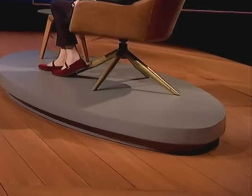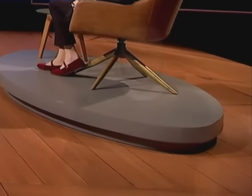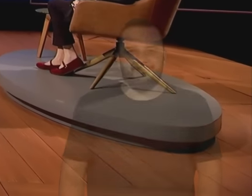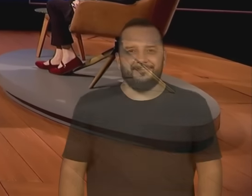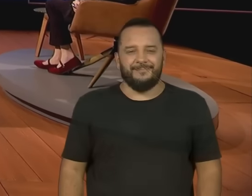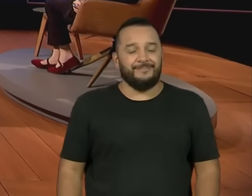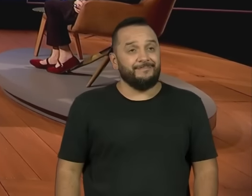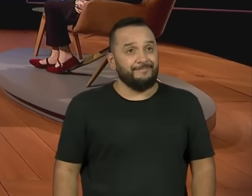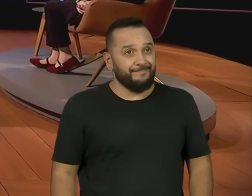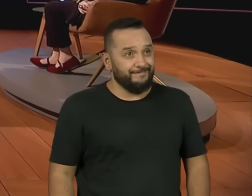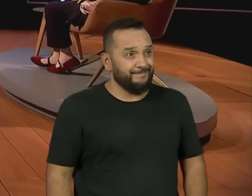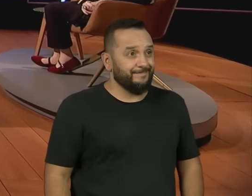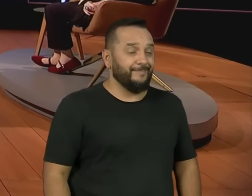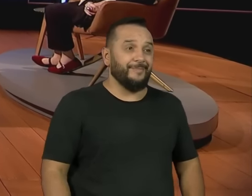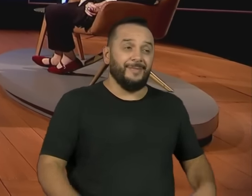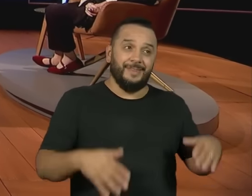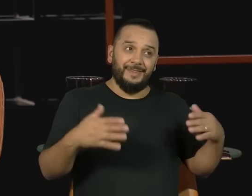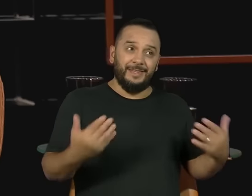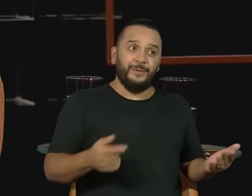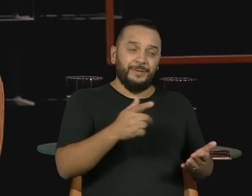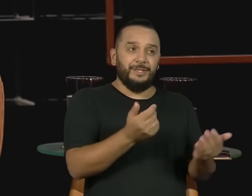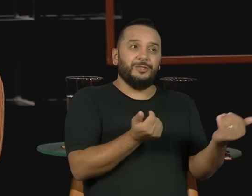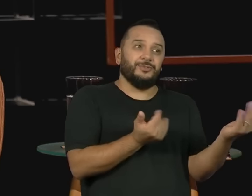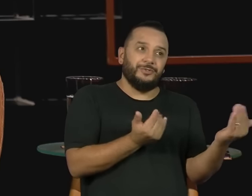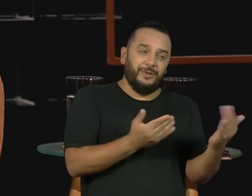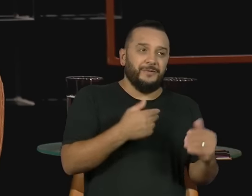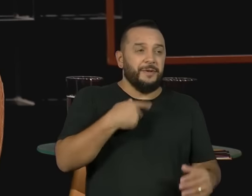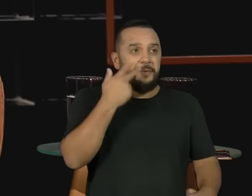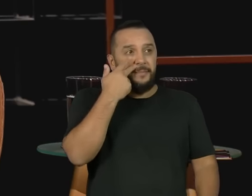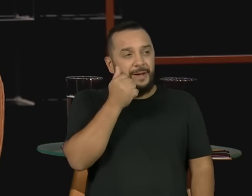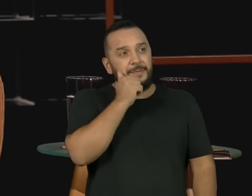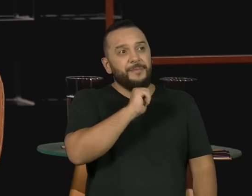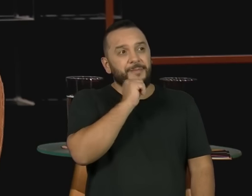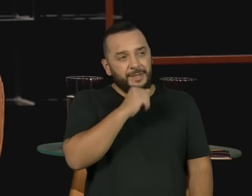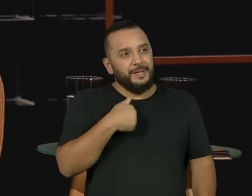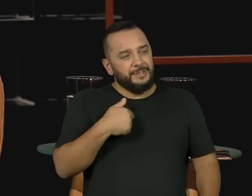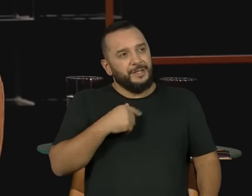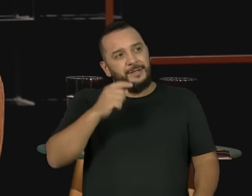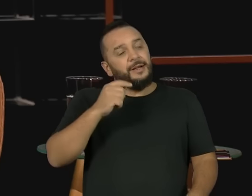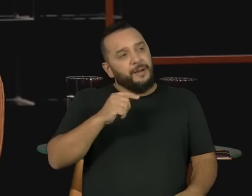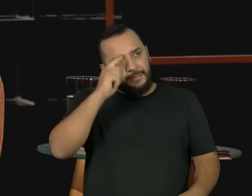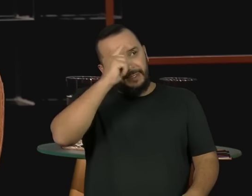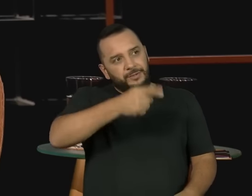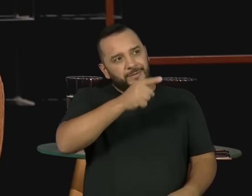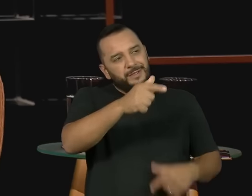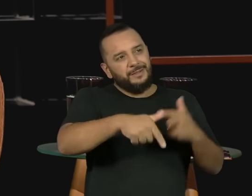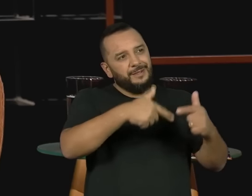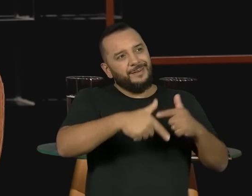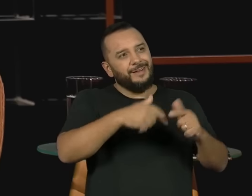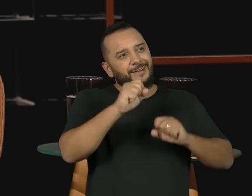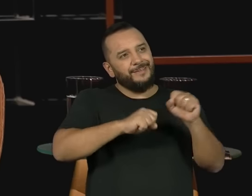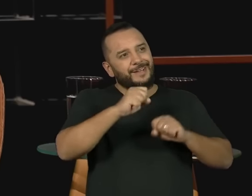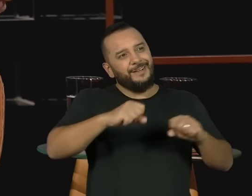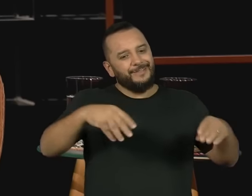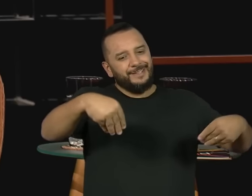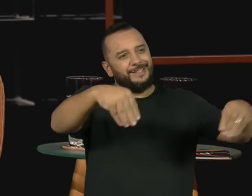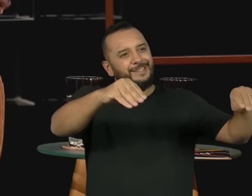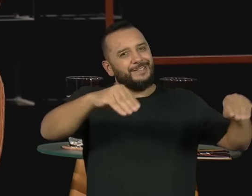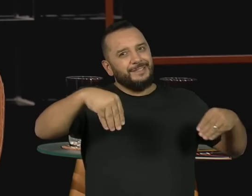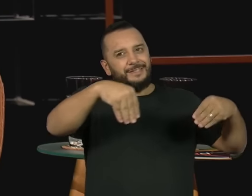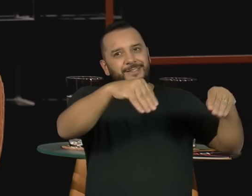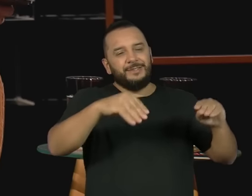Então, ainda na juventude, os seus pais te colocaram para trabalhar na tecelagem, né? Como é que foi para você essa mudança